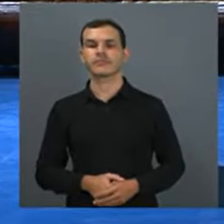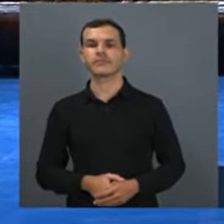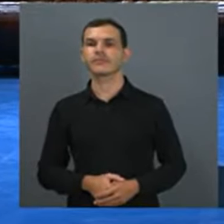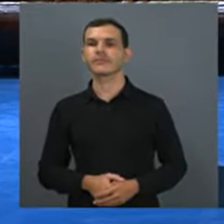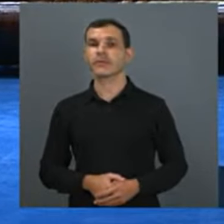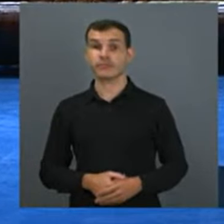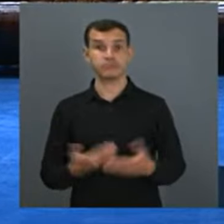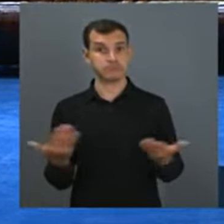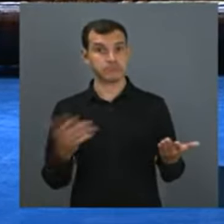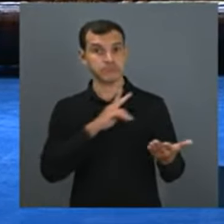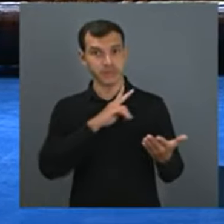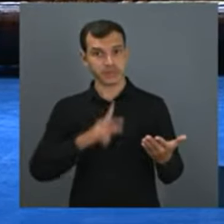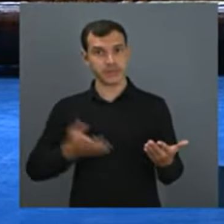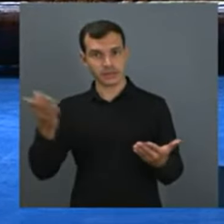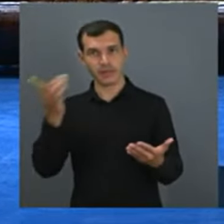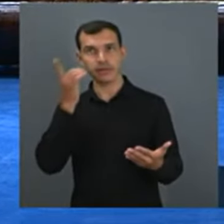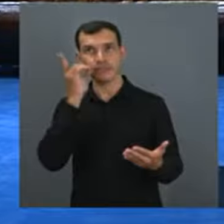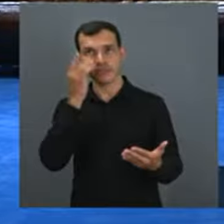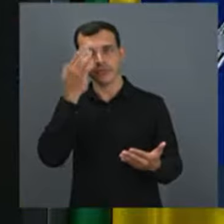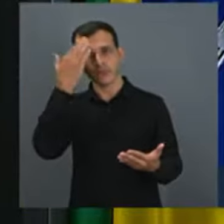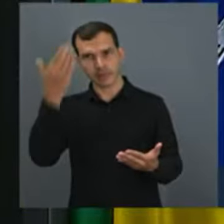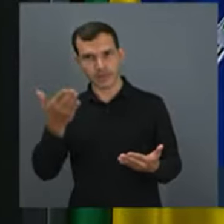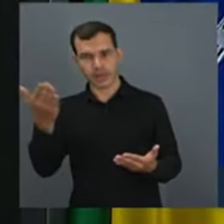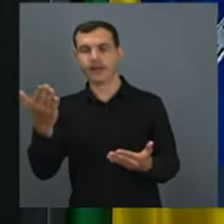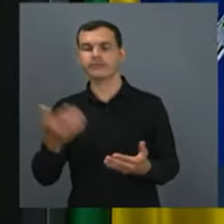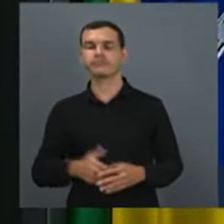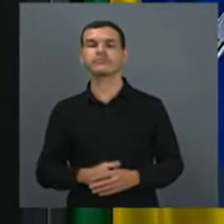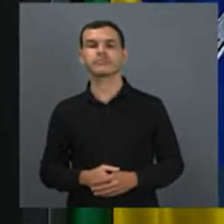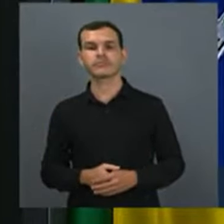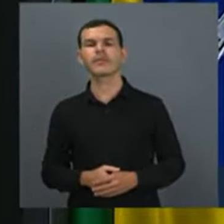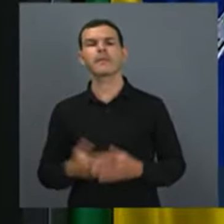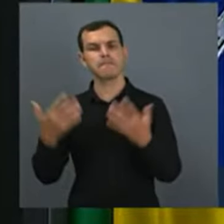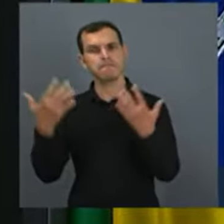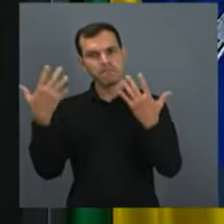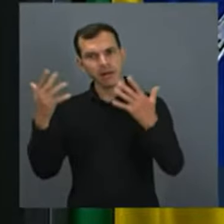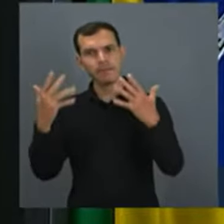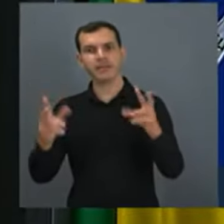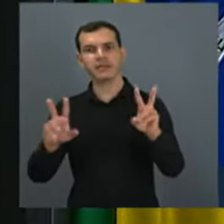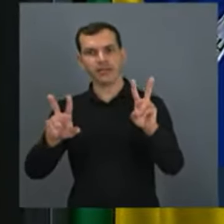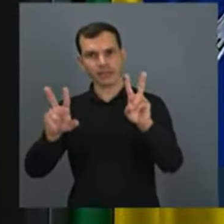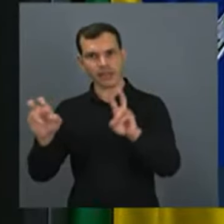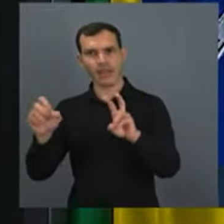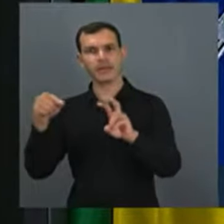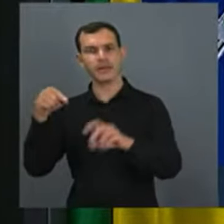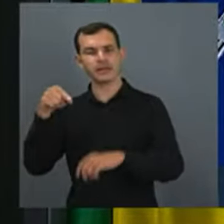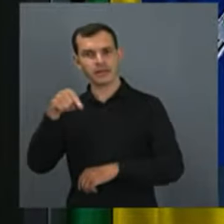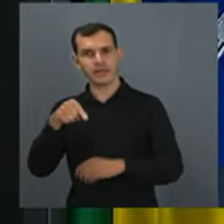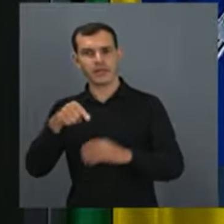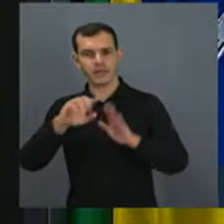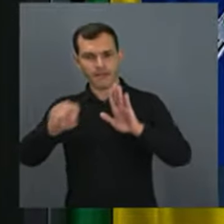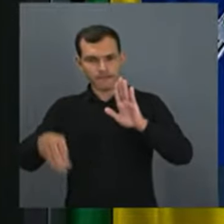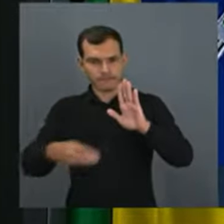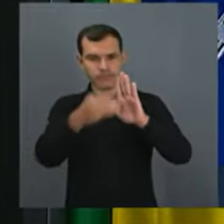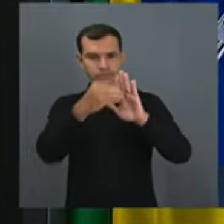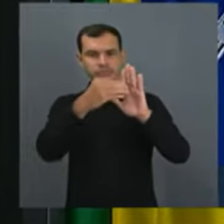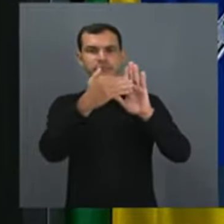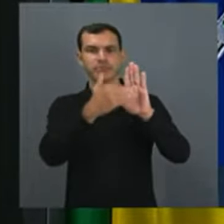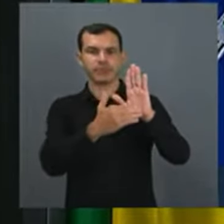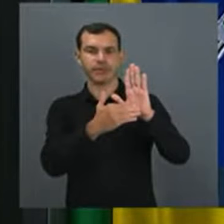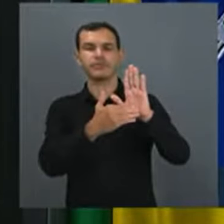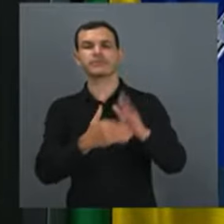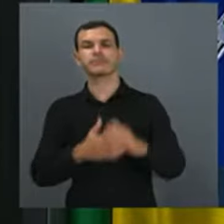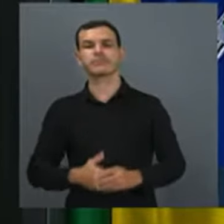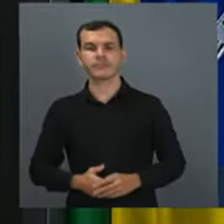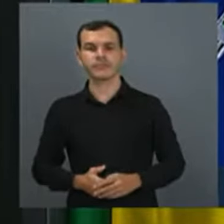Muito obrigado, senhor presidente Davi Alcolumbre. Parabéns por colocar esse assunto em pauta de